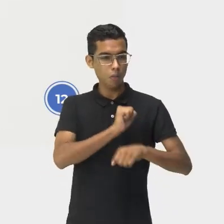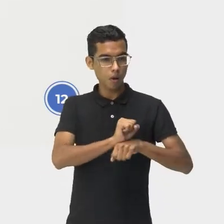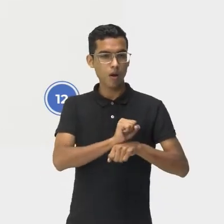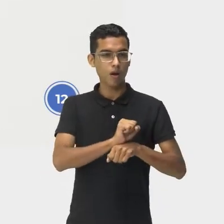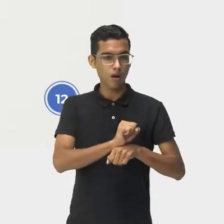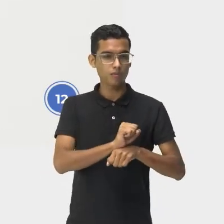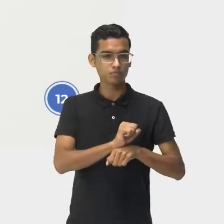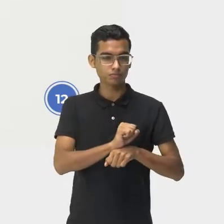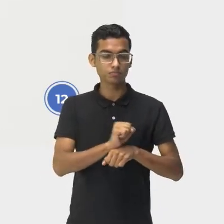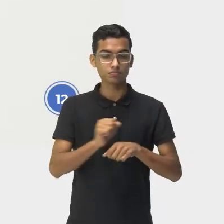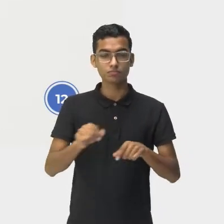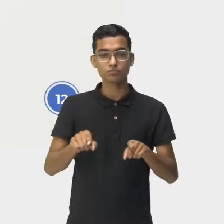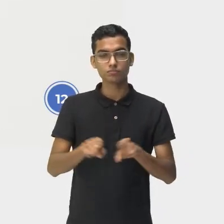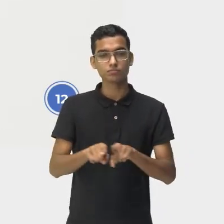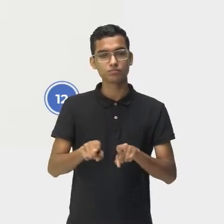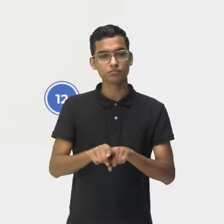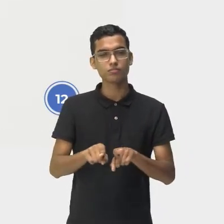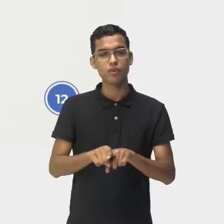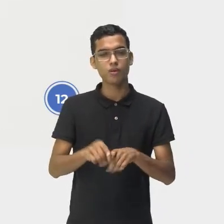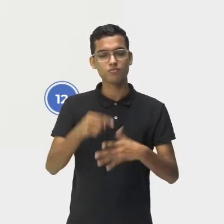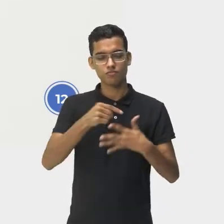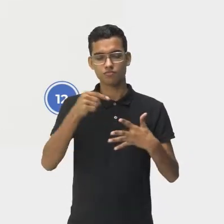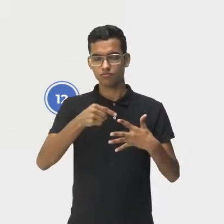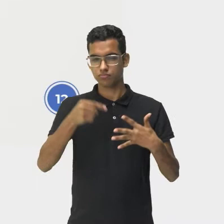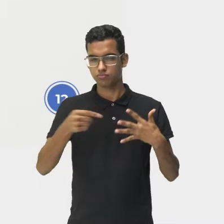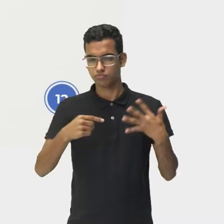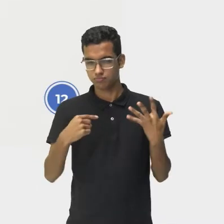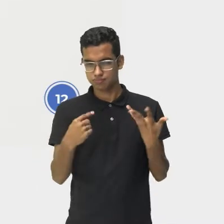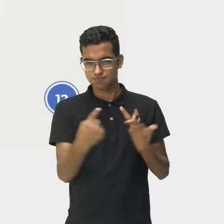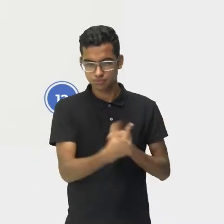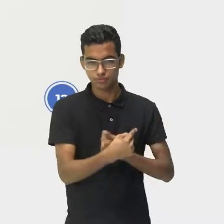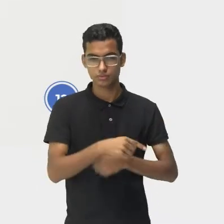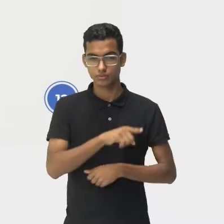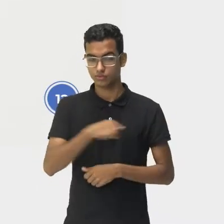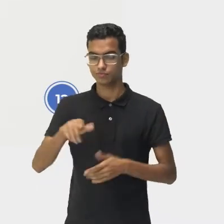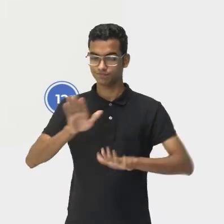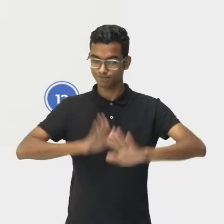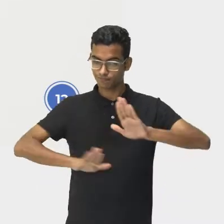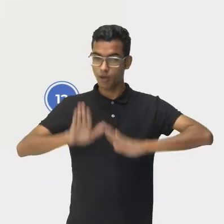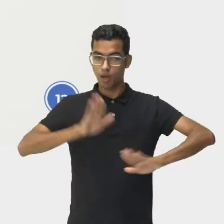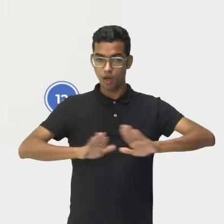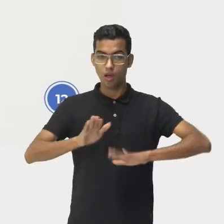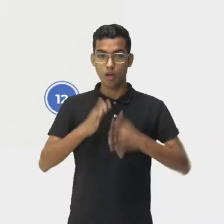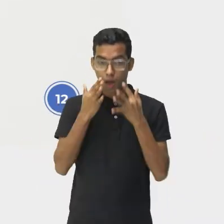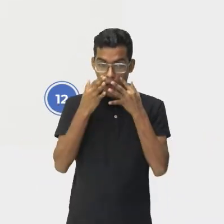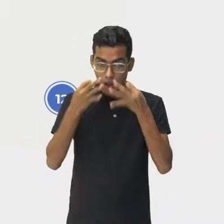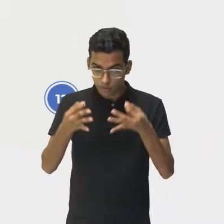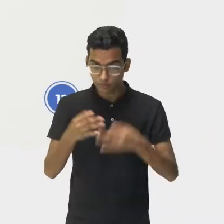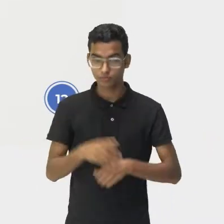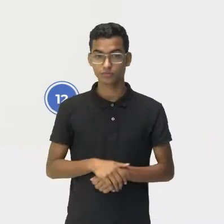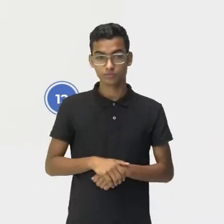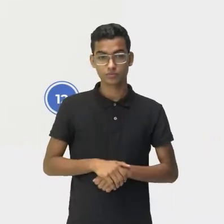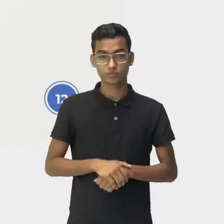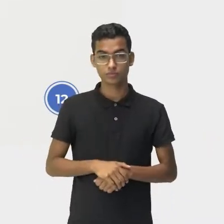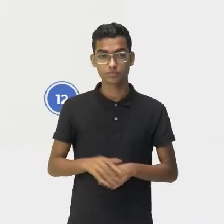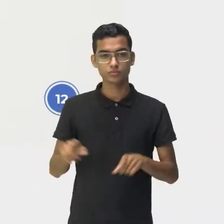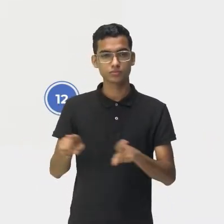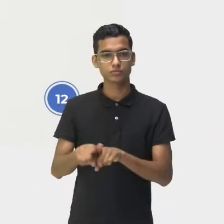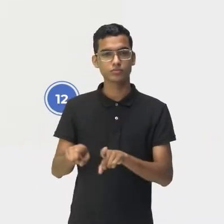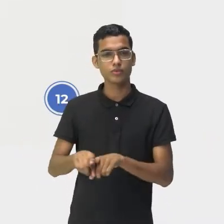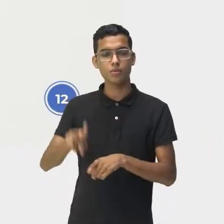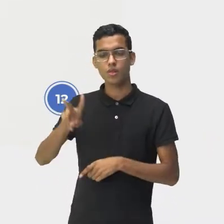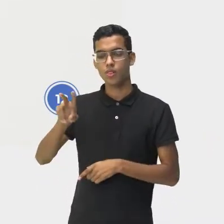insuficiência cardíaca, portanto, muito cuidado, viu? Outra complicação que pode aparecer são nos